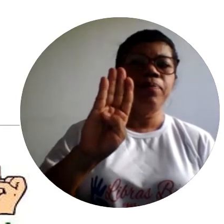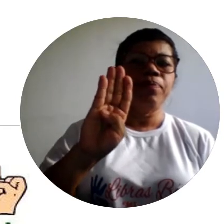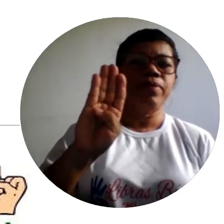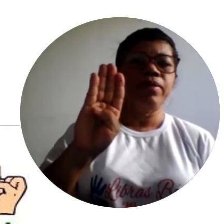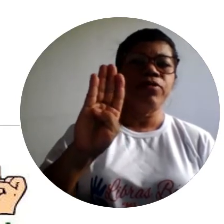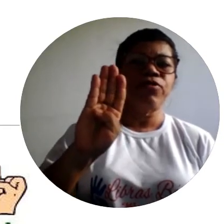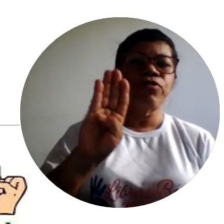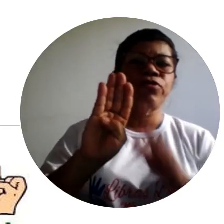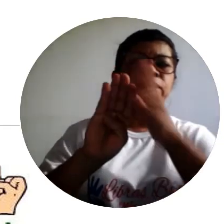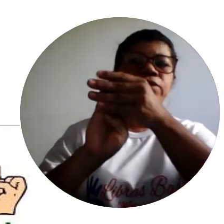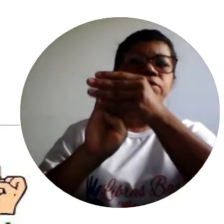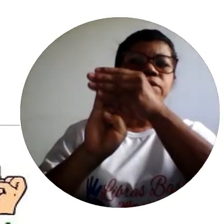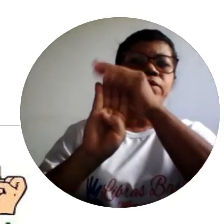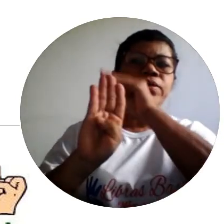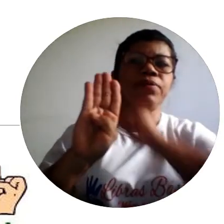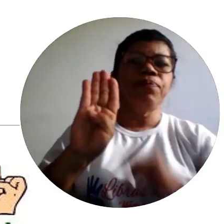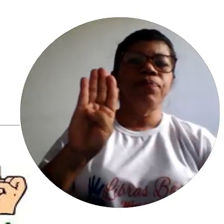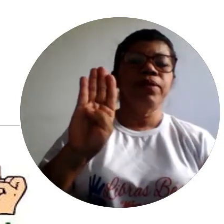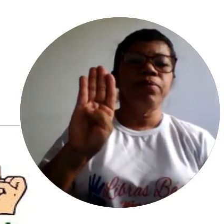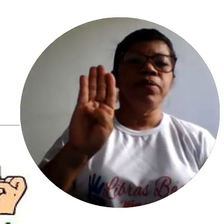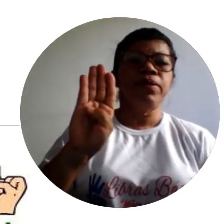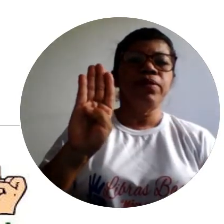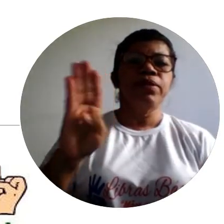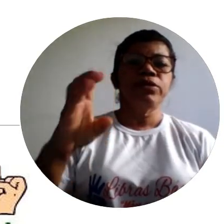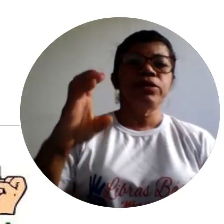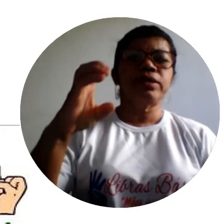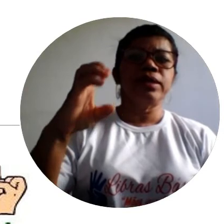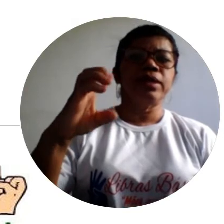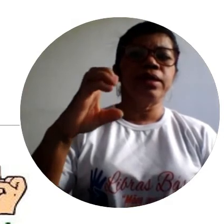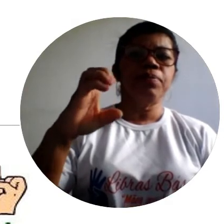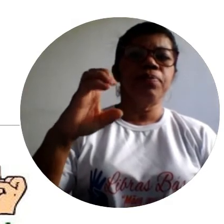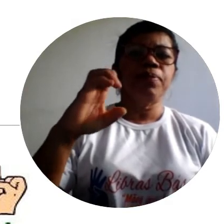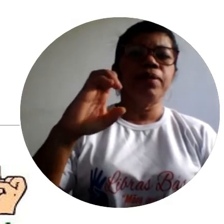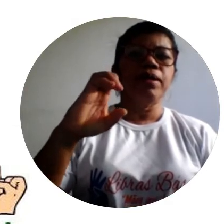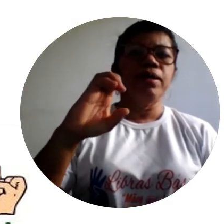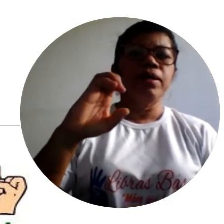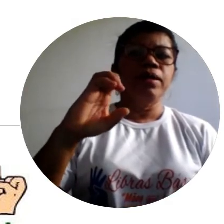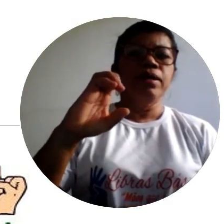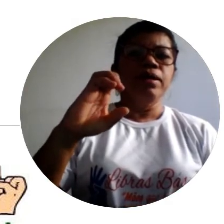B, juntos os dedos, assim, B, C,